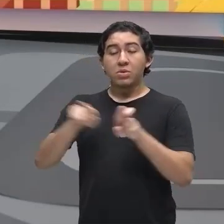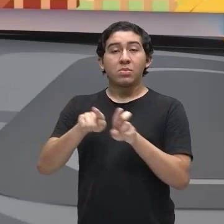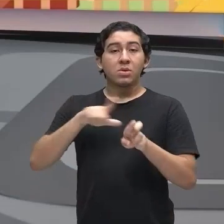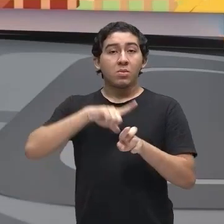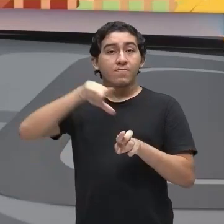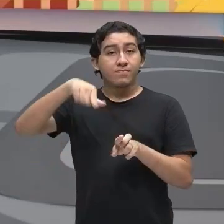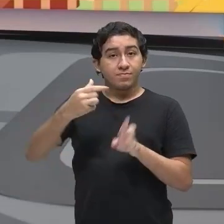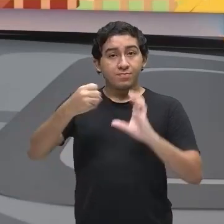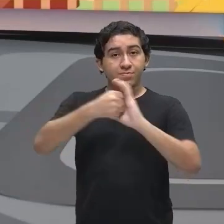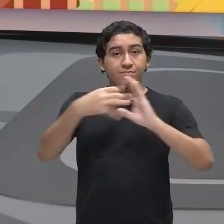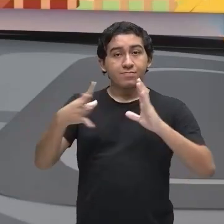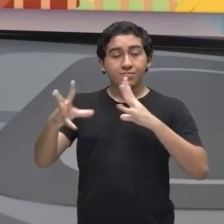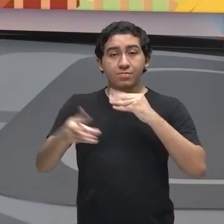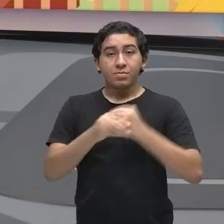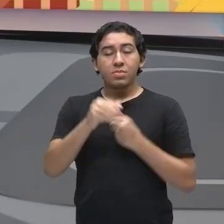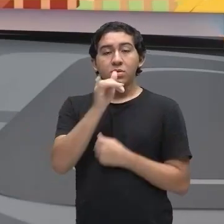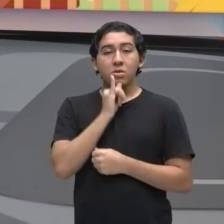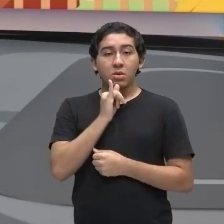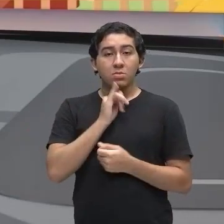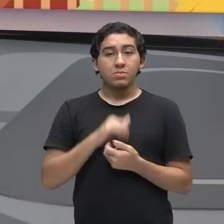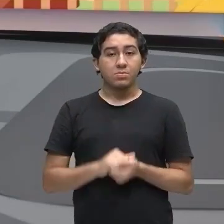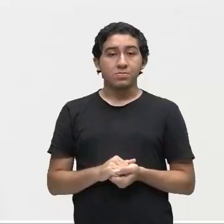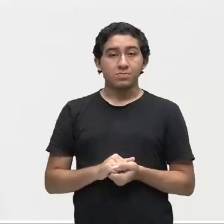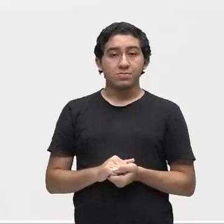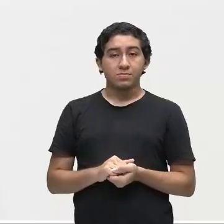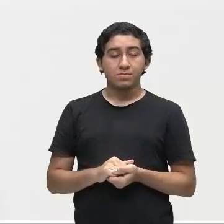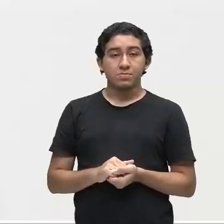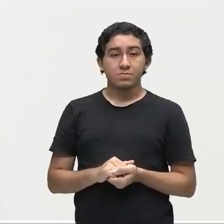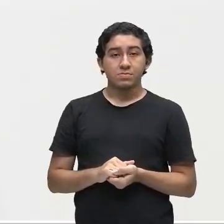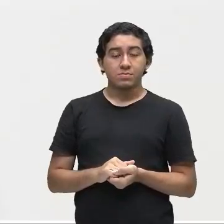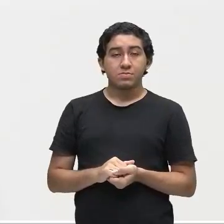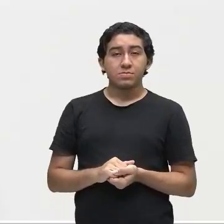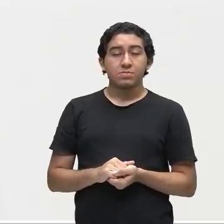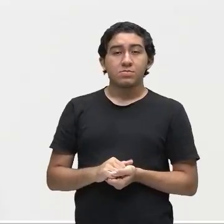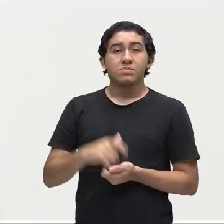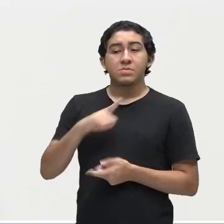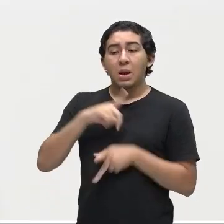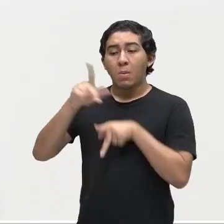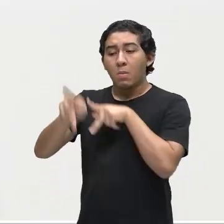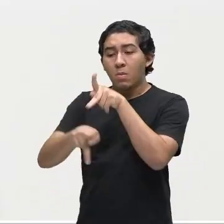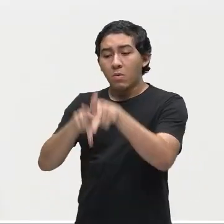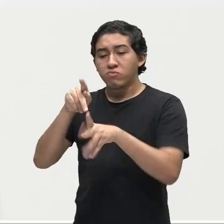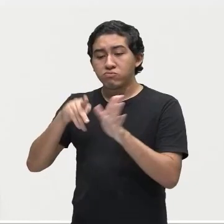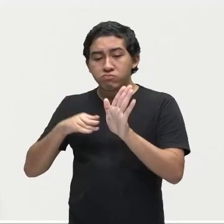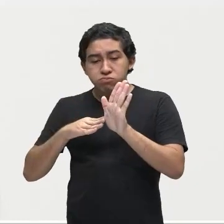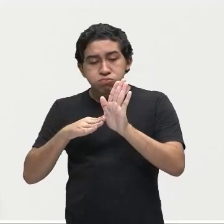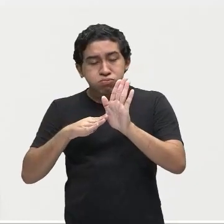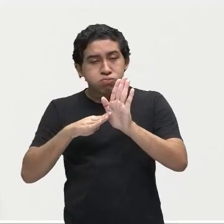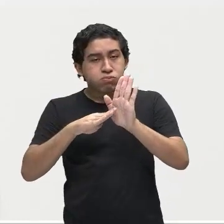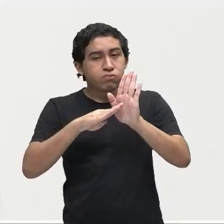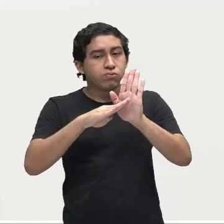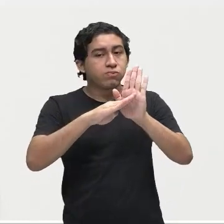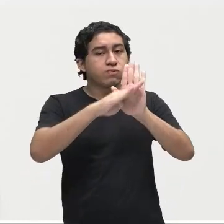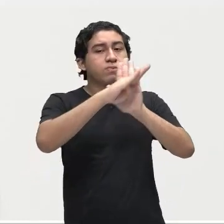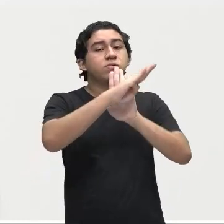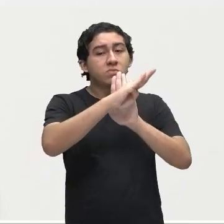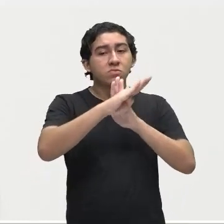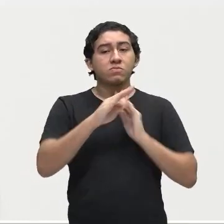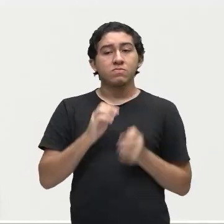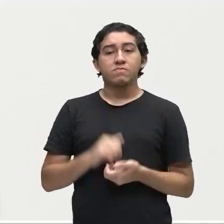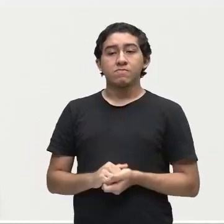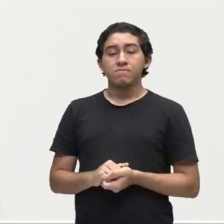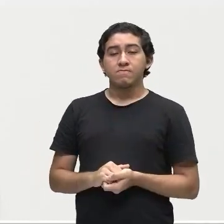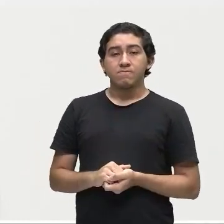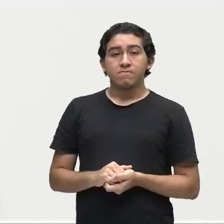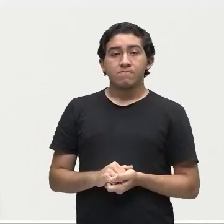essas mudanças, como, por exemplo, o crescimento demográfico. O crescimento da população na Europa vai